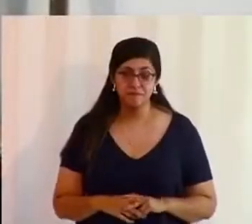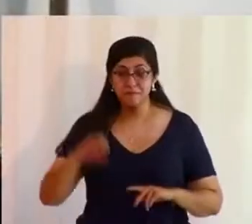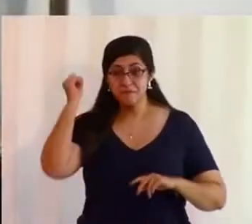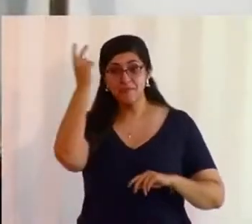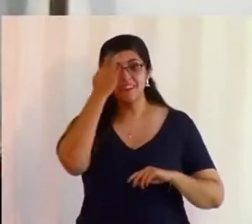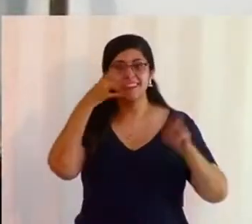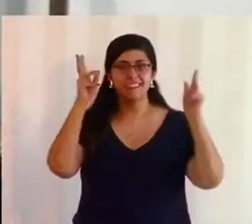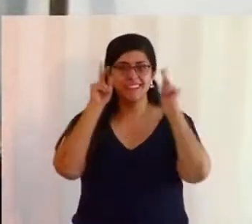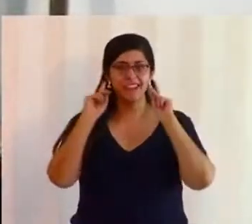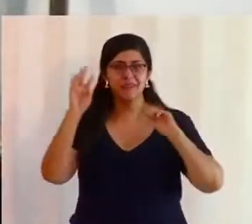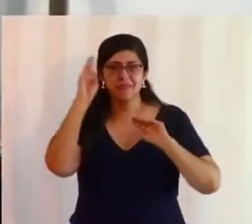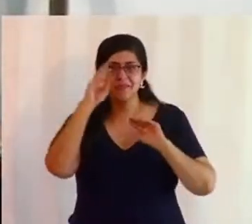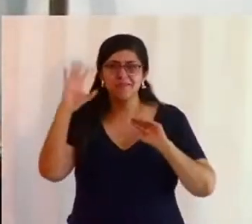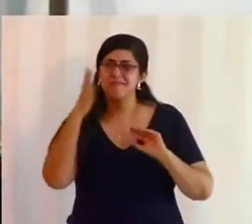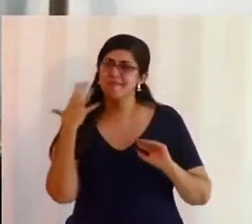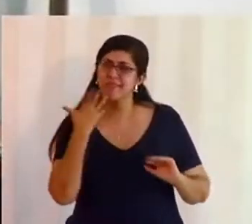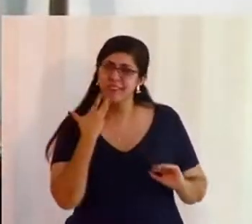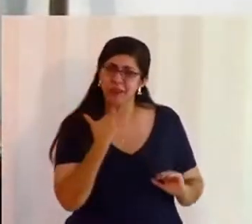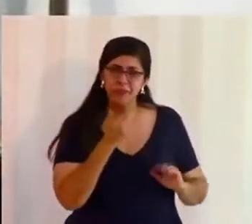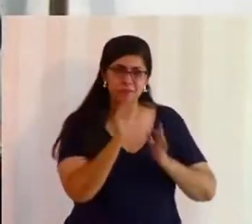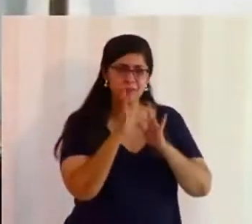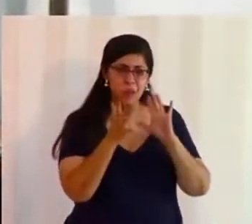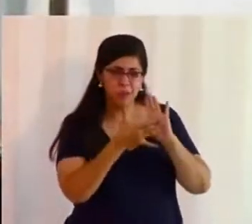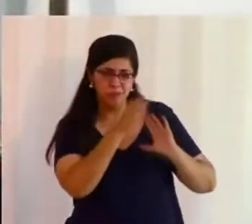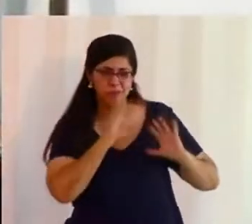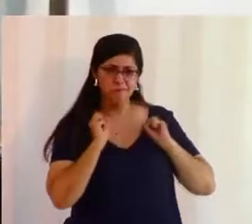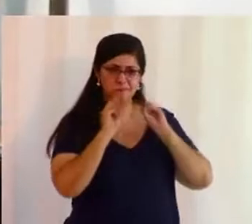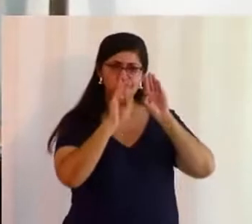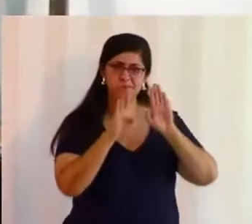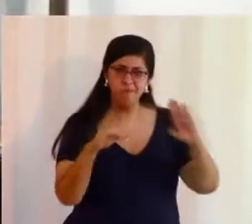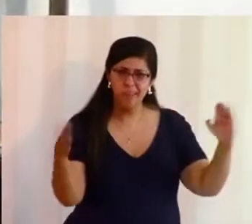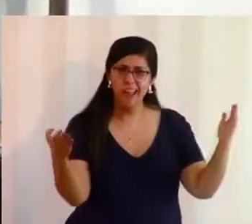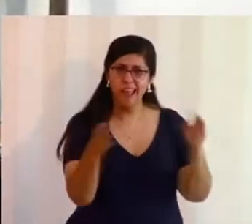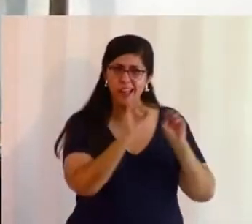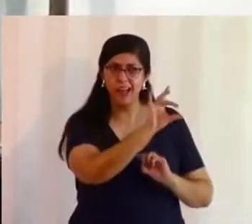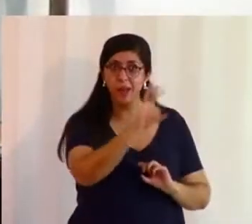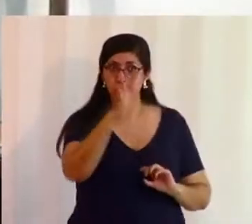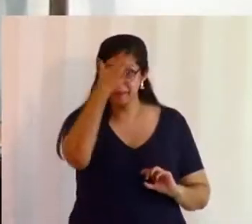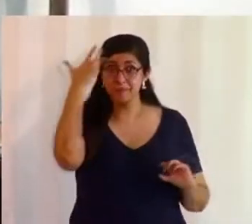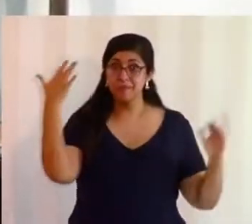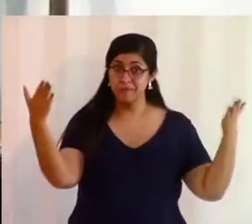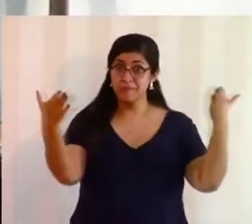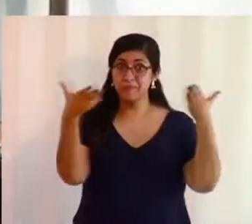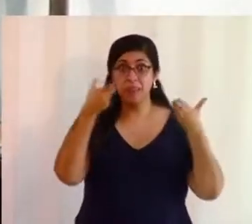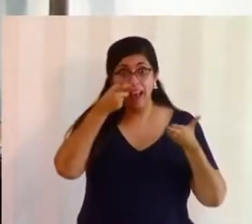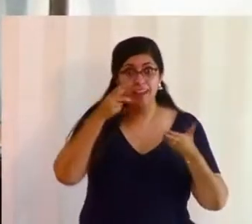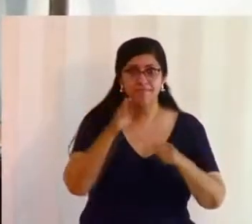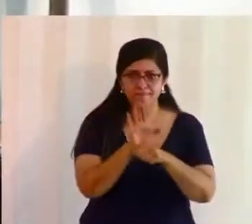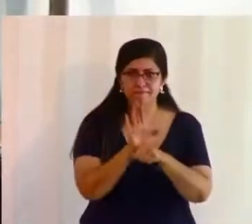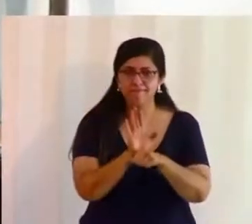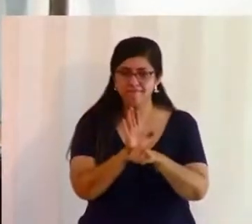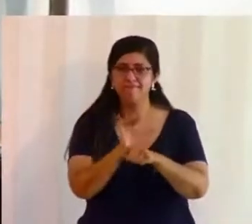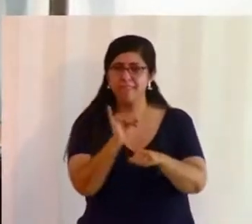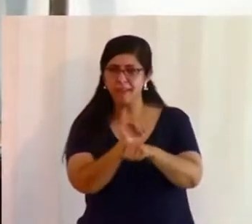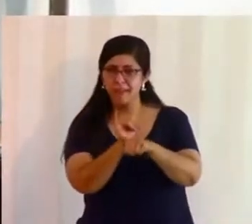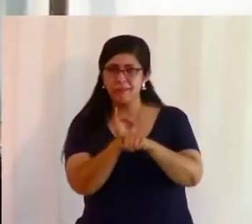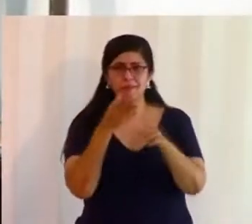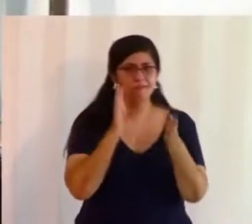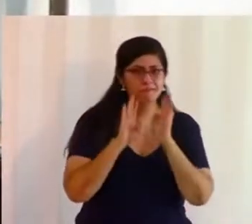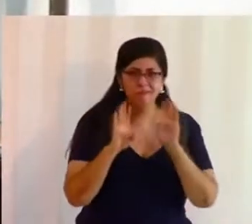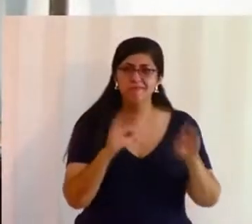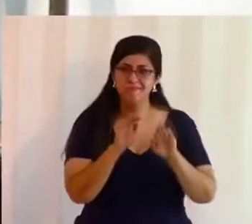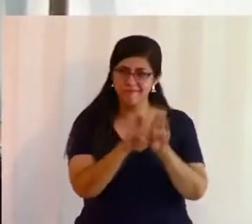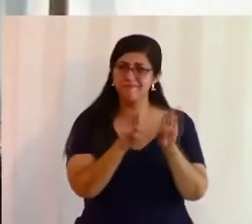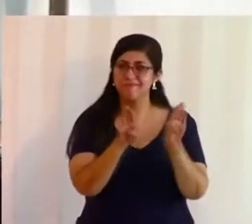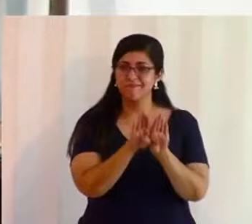Que a graça e a paz do nosso Senhor e Salvador Jesus Cristo esteja com cada um dos irmãos aqui na igreja e os nossos irmãos e irmãs também que nos